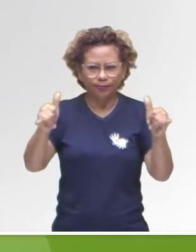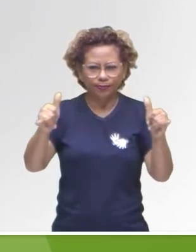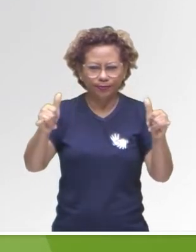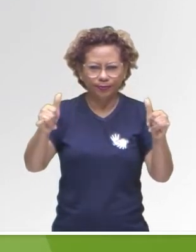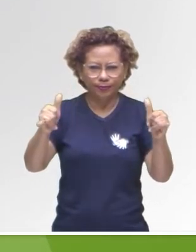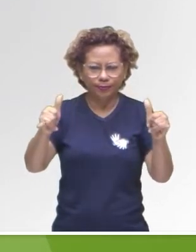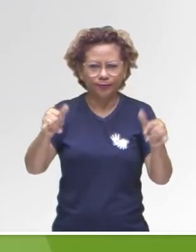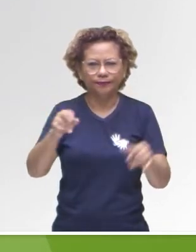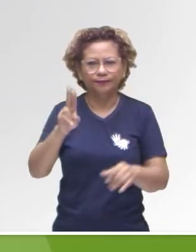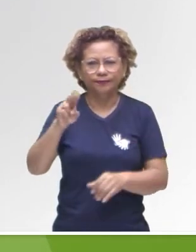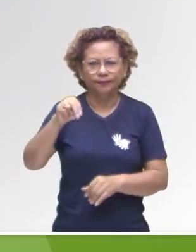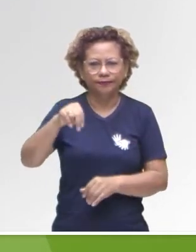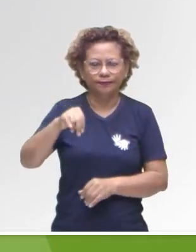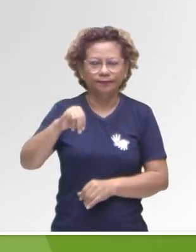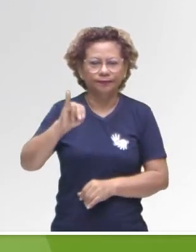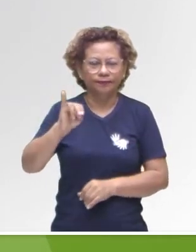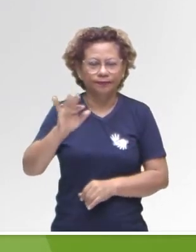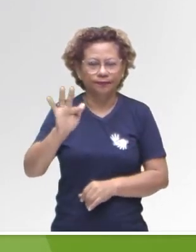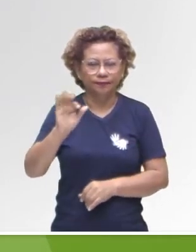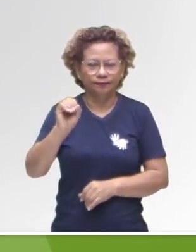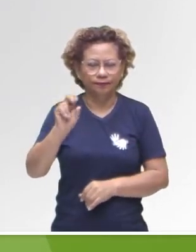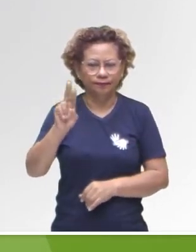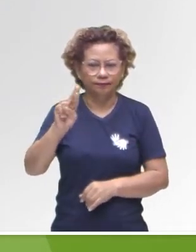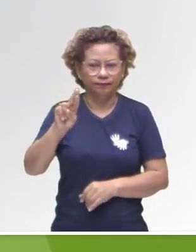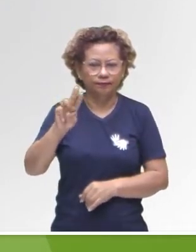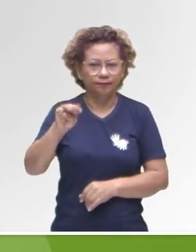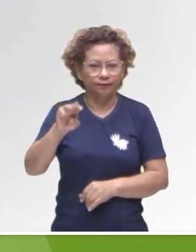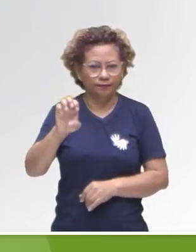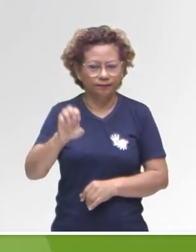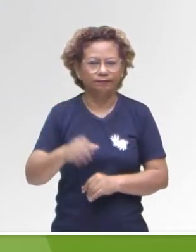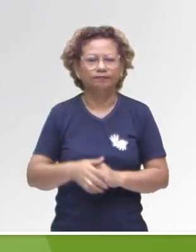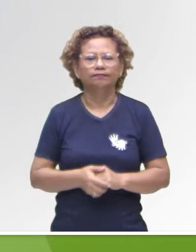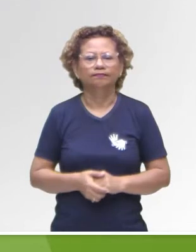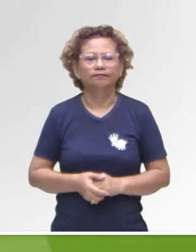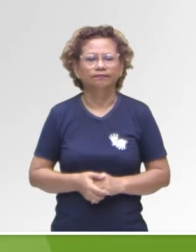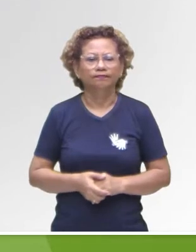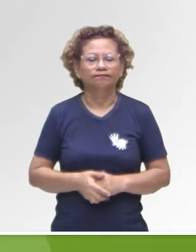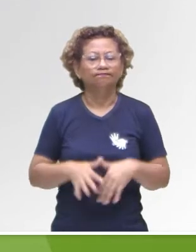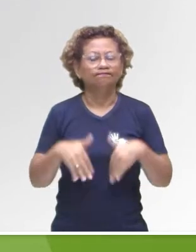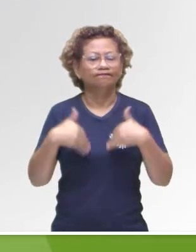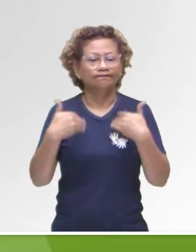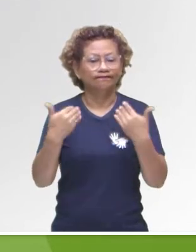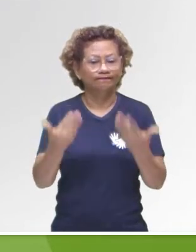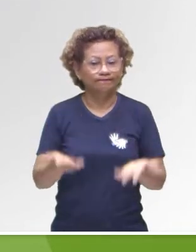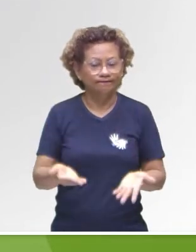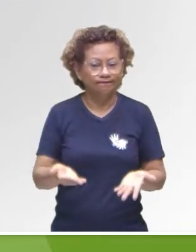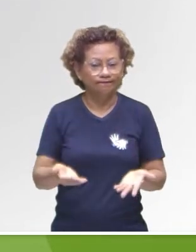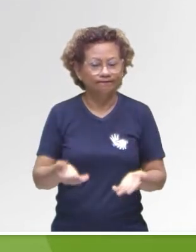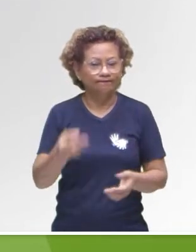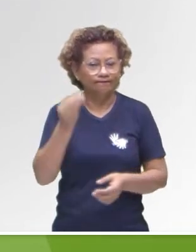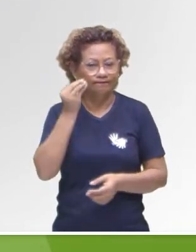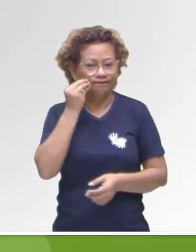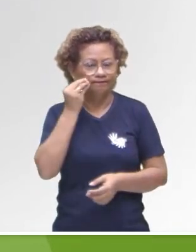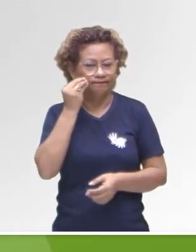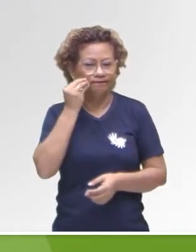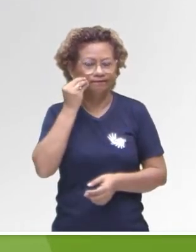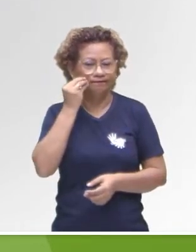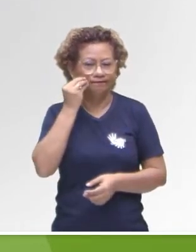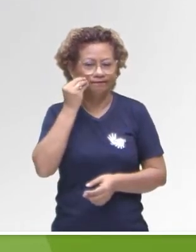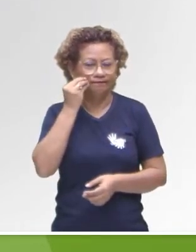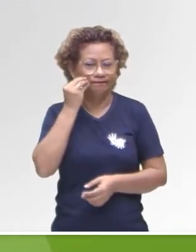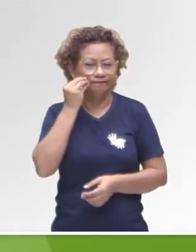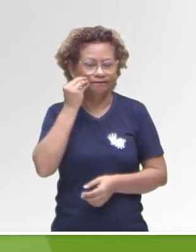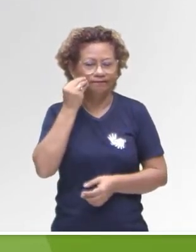Cargas representadas aí por um ponto. Então, nós vimos aí que a equação para o nosso potencial